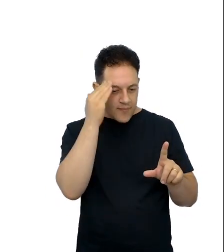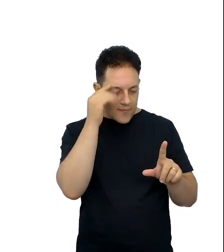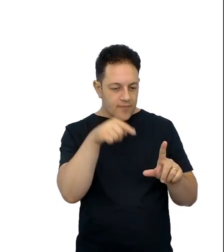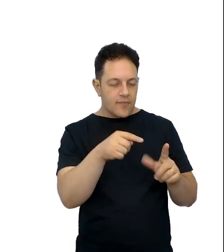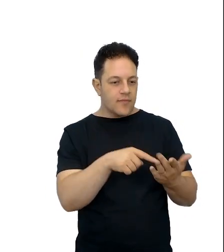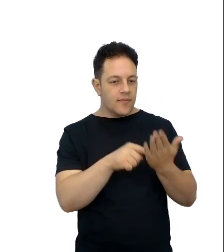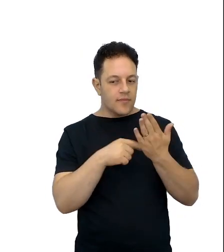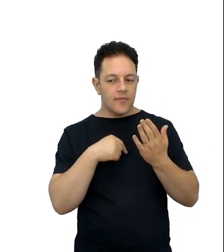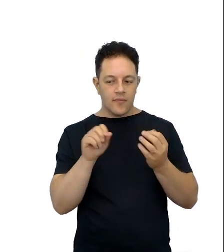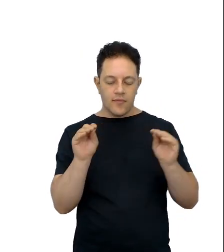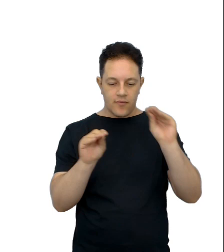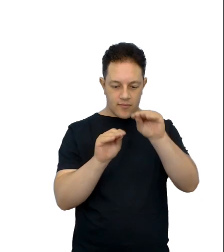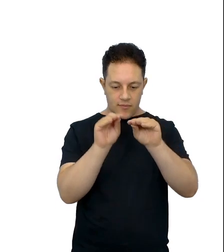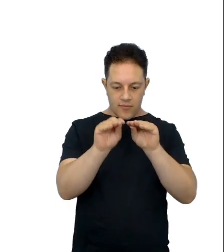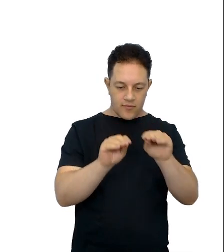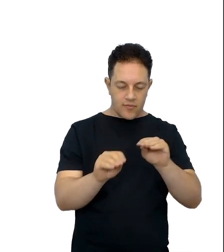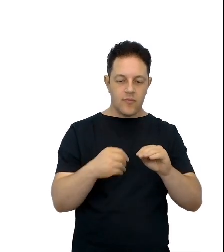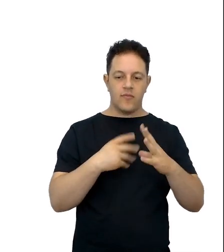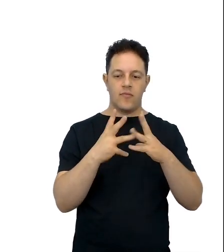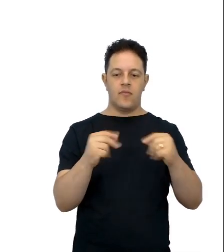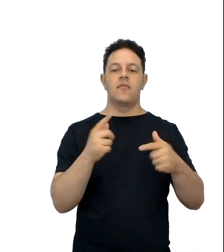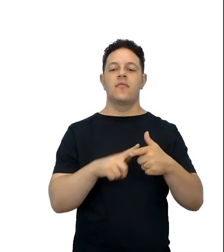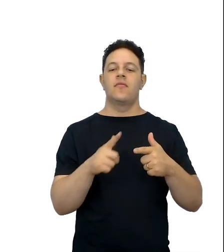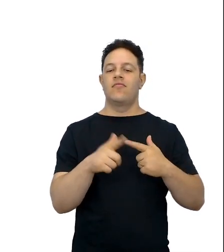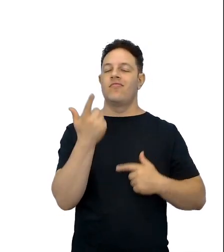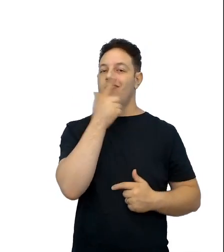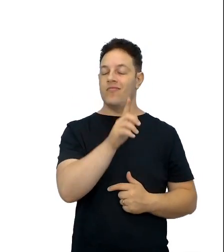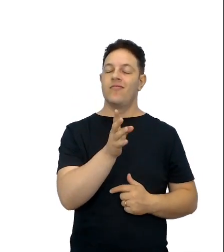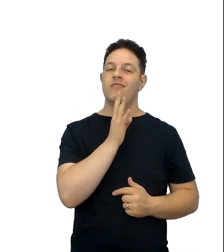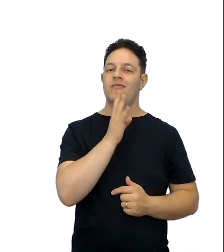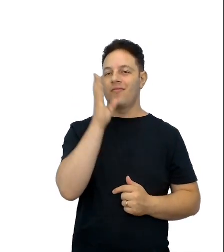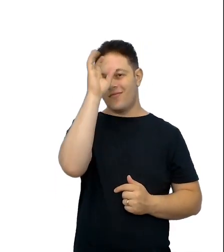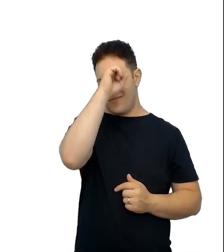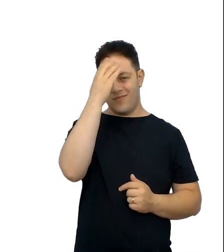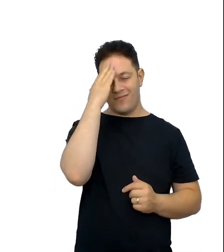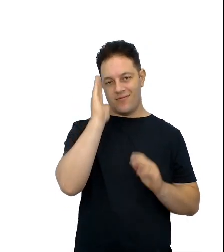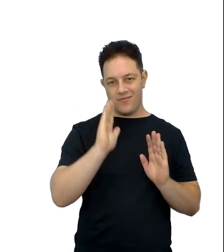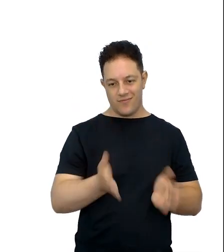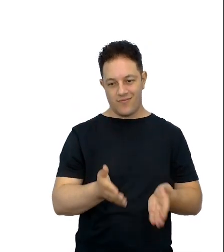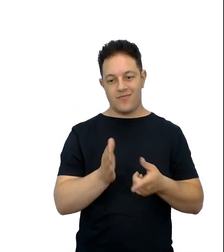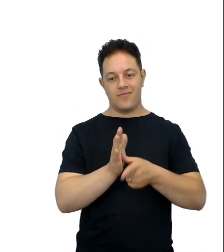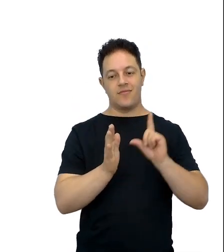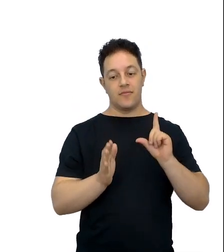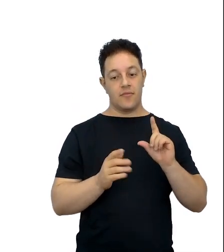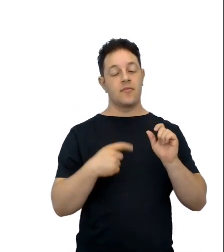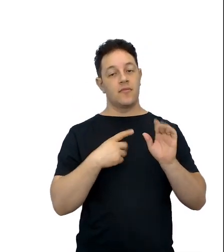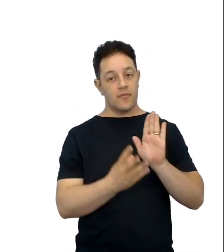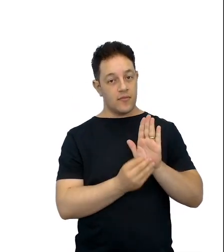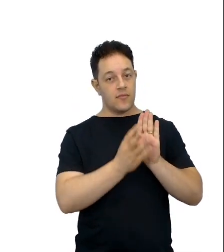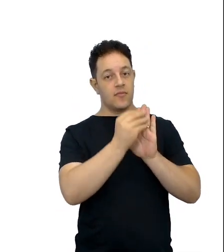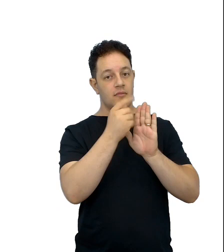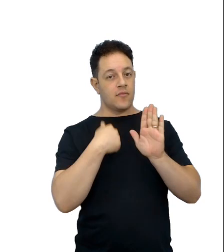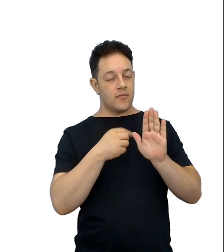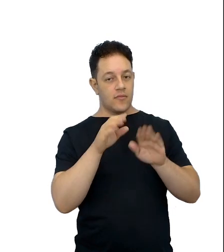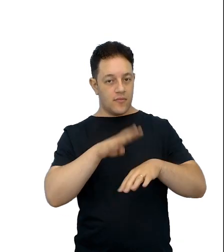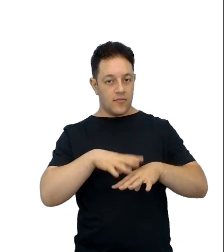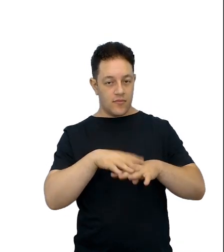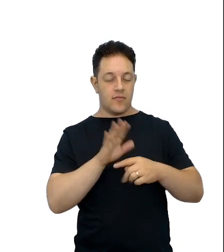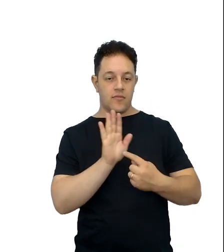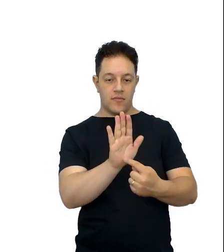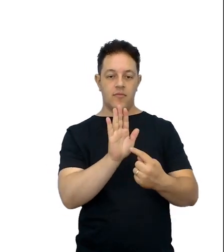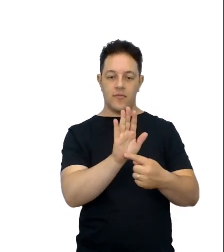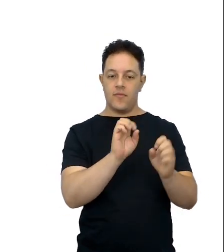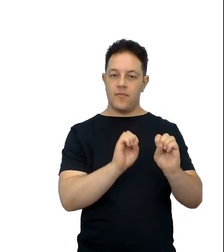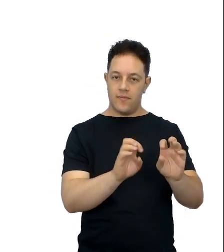algoritmos quando eu trabalho com esse objeto de conhecimento, né? Com esse conteúdo matemático que está aqui.